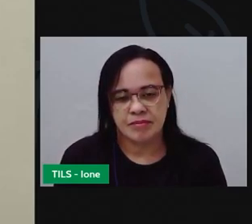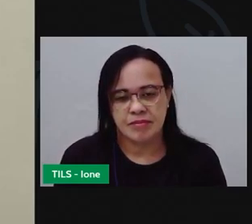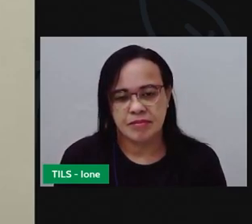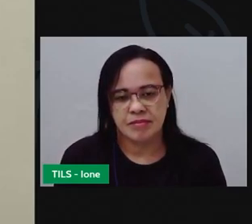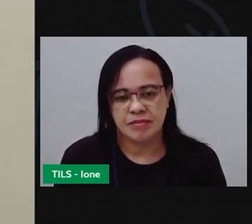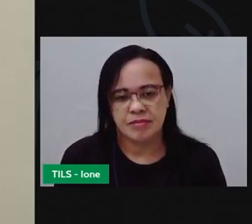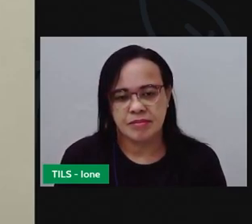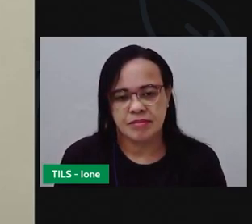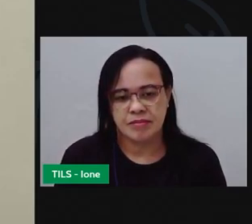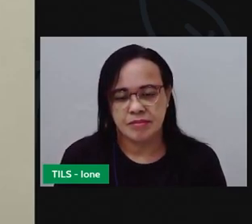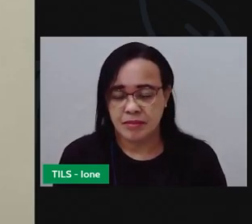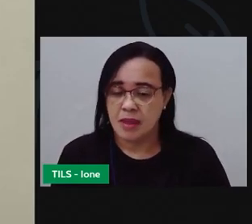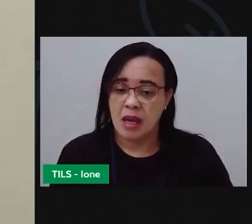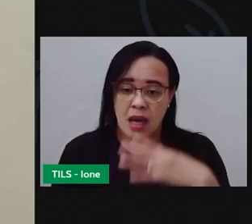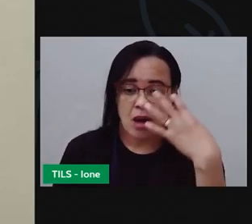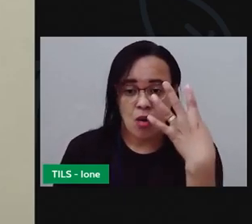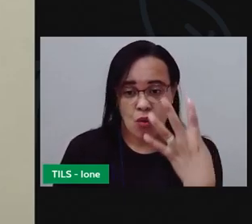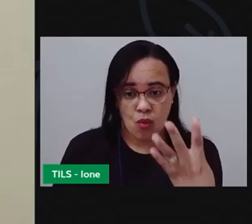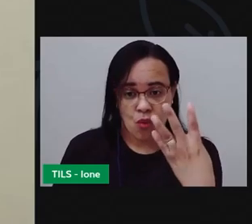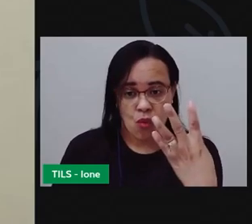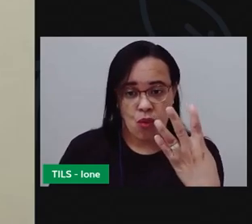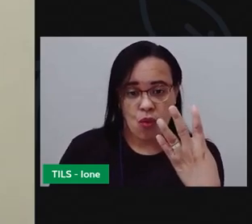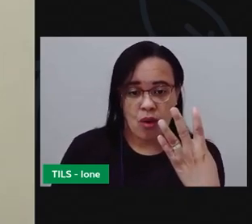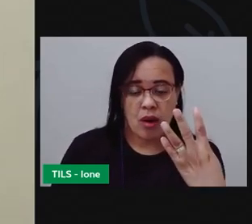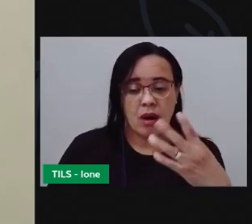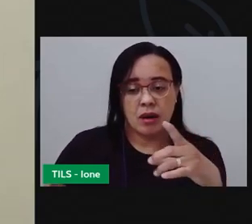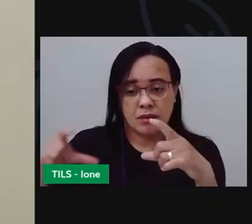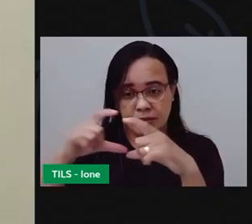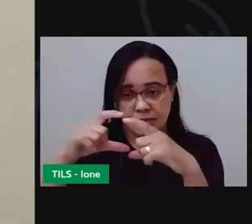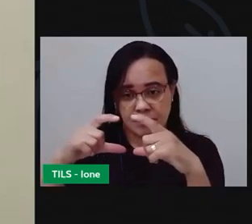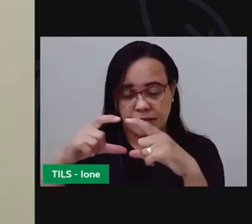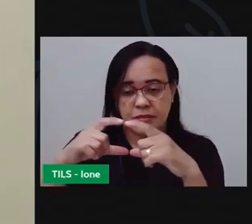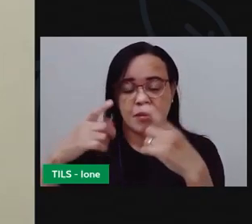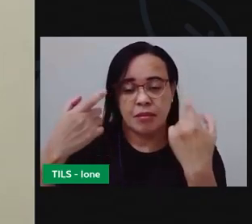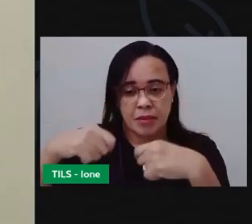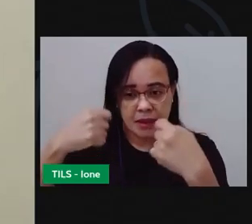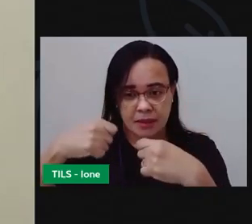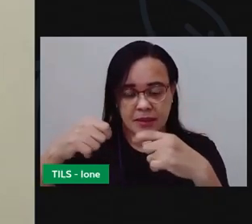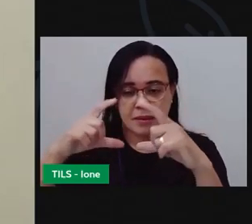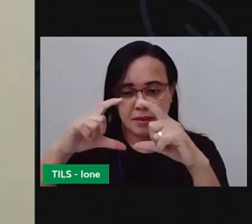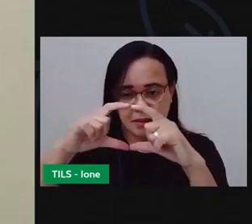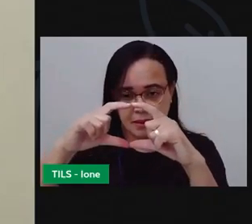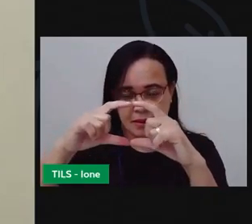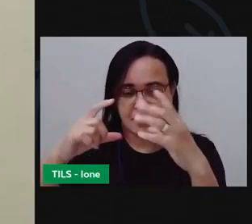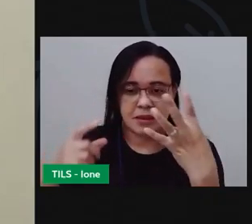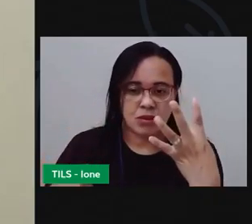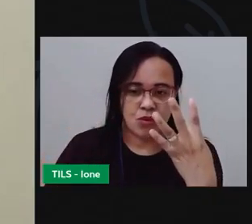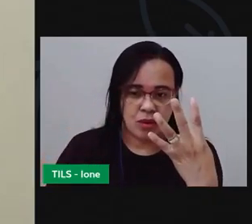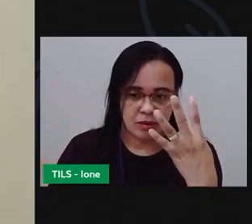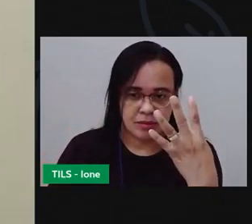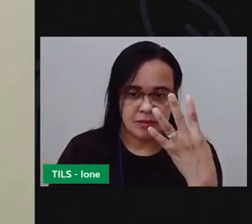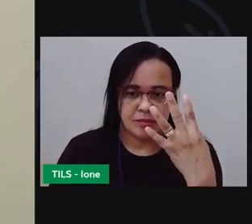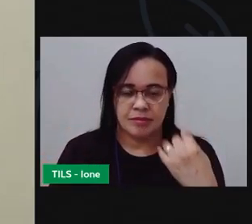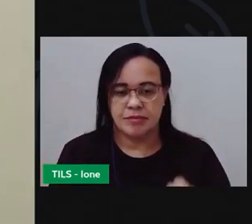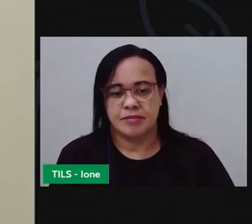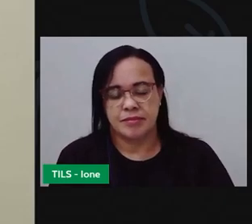Faz isso nas quatro pontas, tá? Faz isso nas quatro pontas.